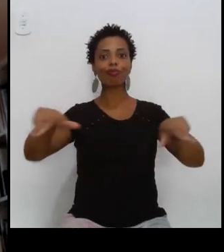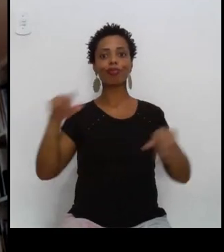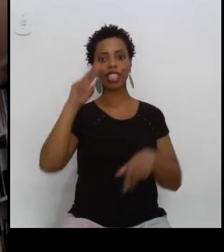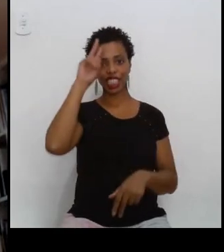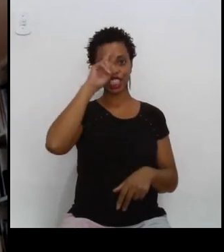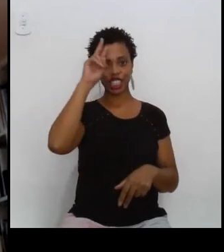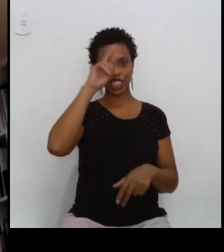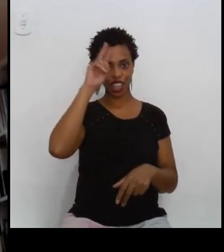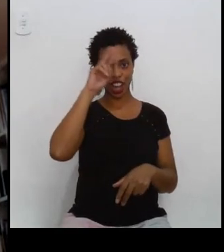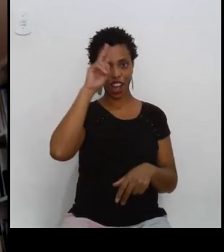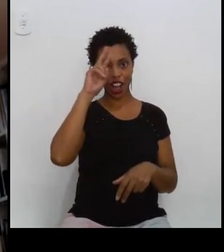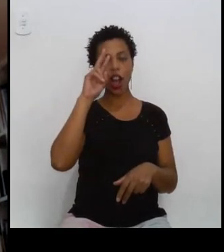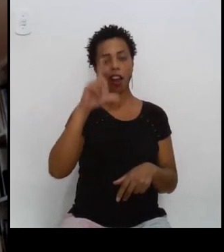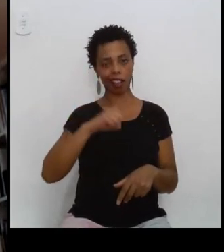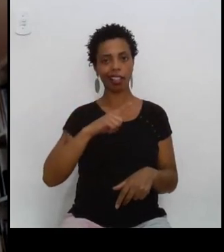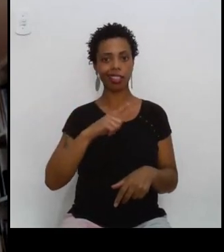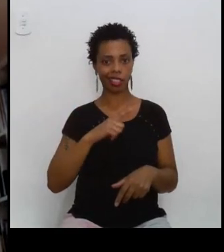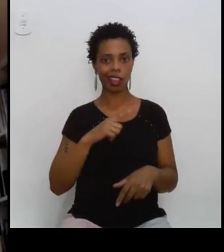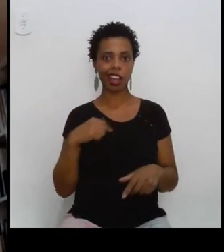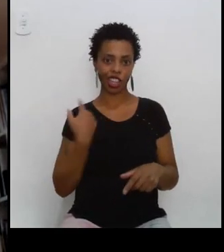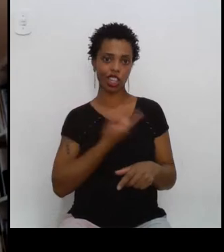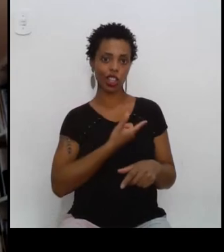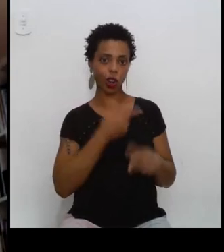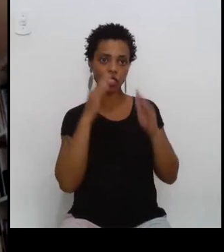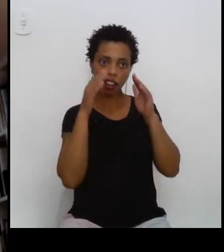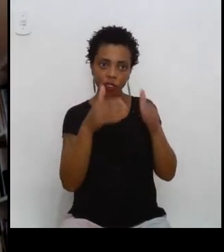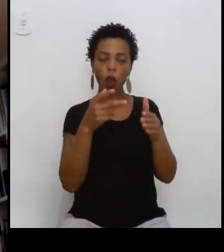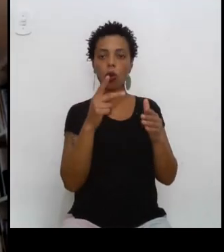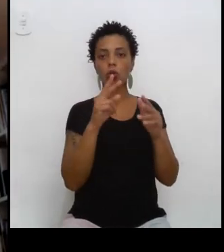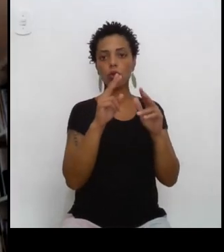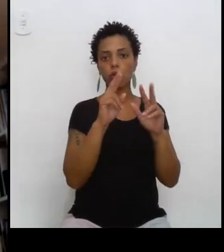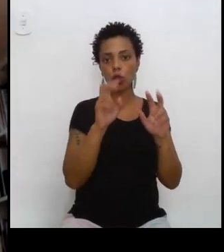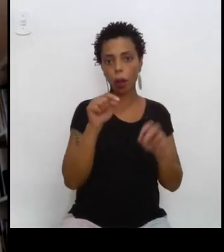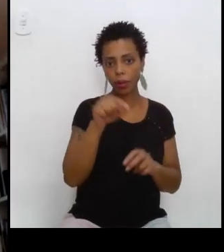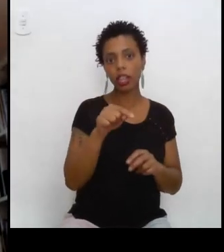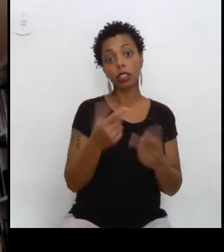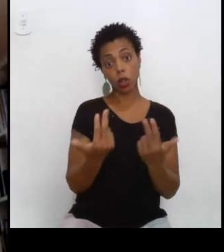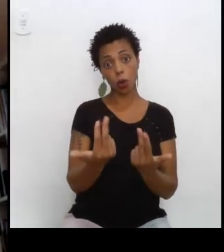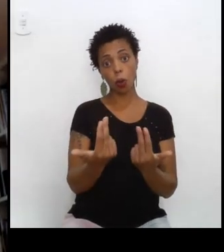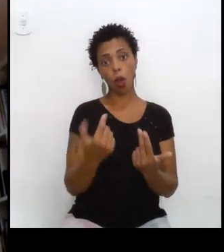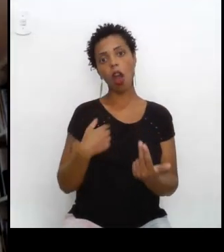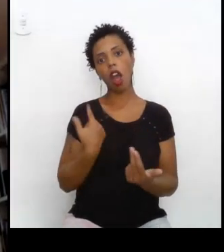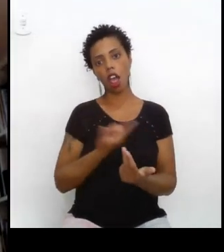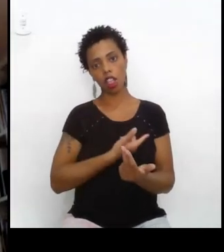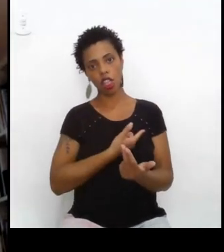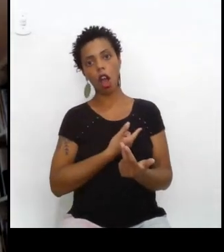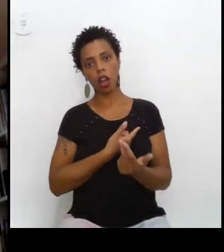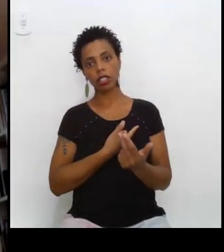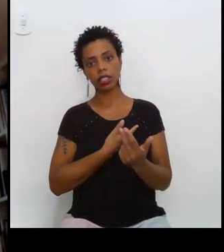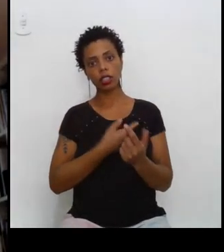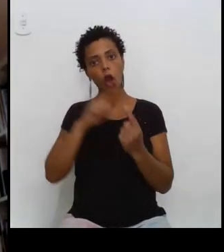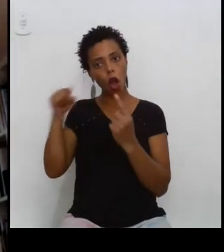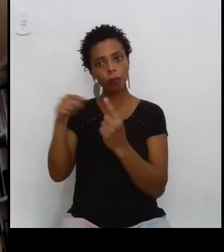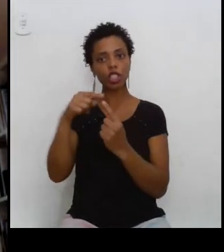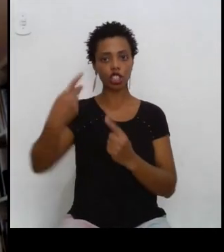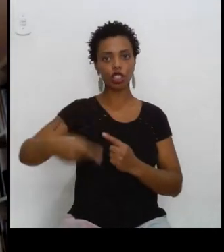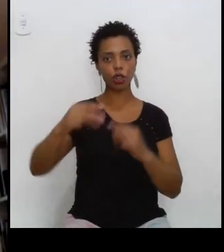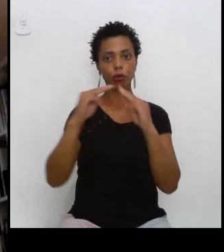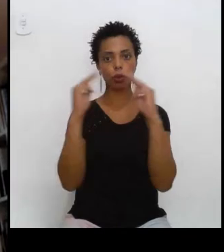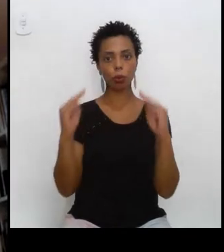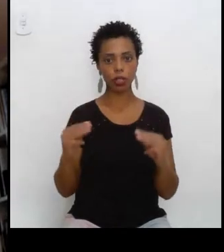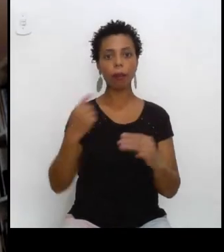são histórias diversas inclusivas naturais formando nossa própria missão with the philly na São histórias